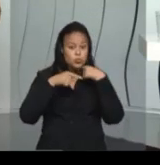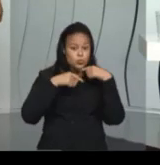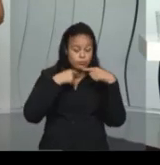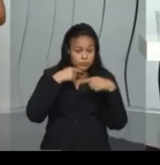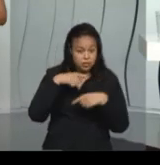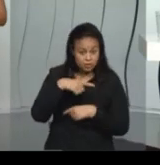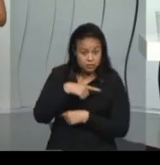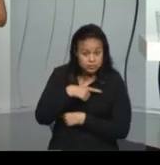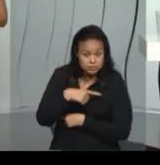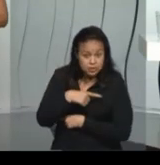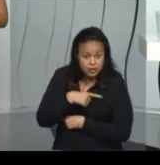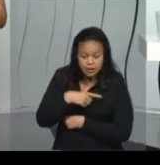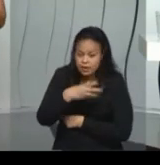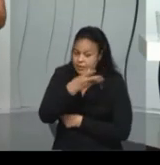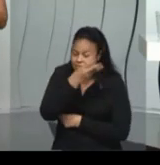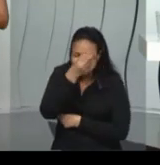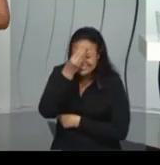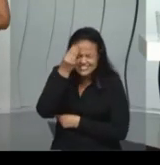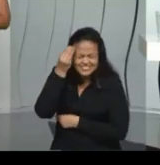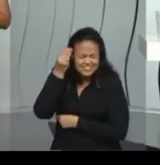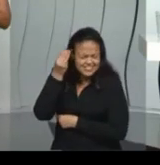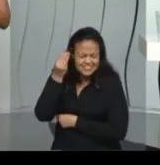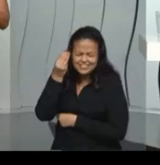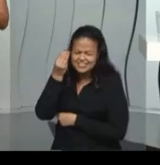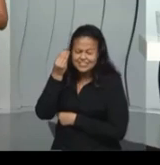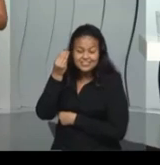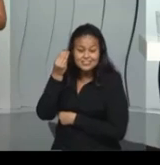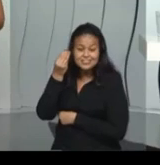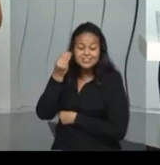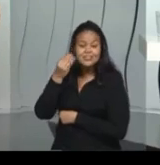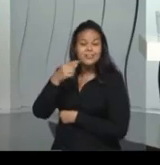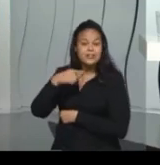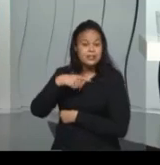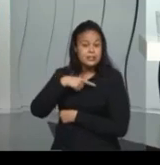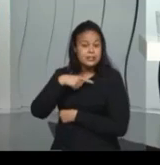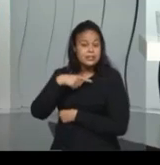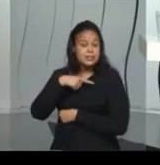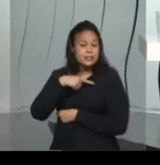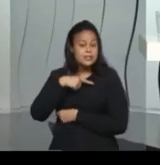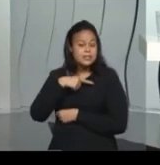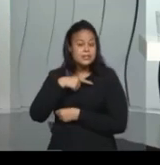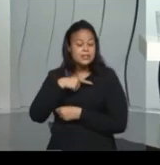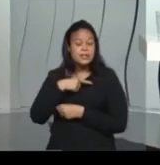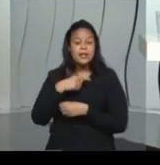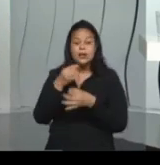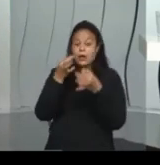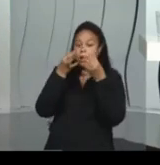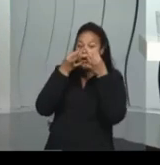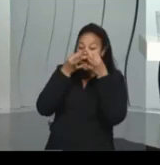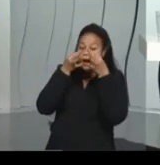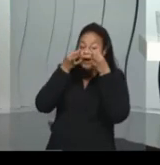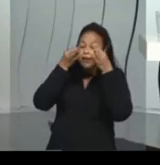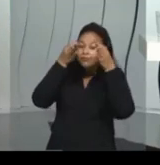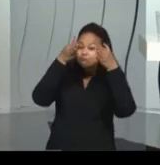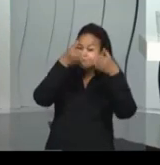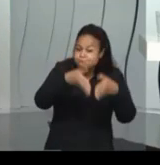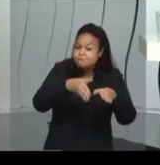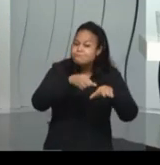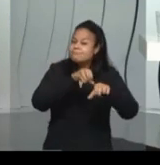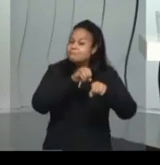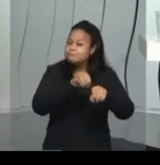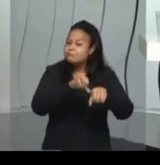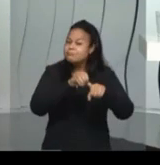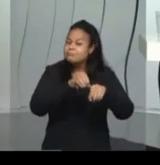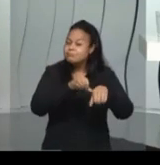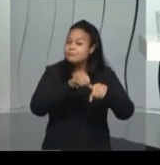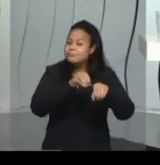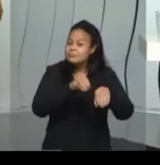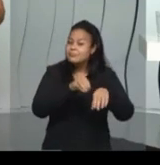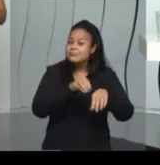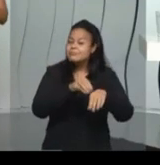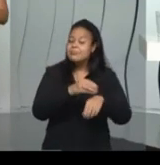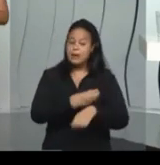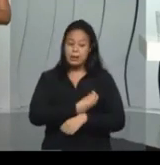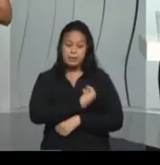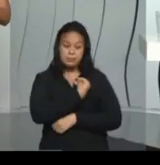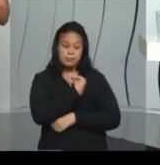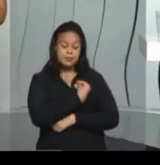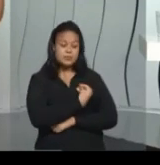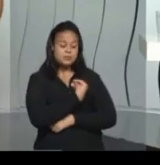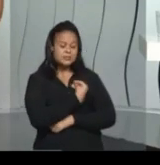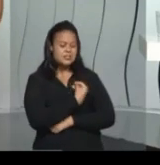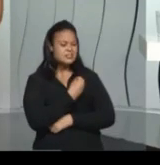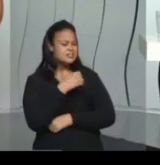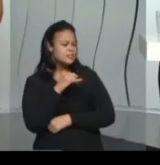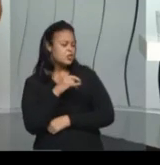não esqueçam, nós temos o Se Liga, no Tira Dúvidas, ao vivo. Então, se você estiver